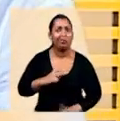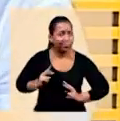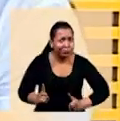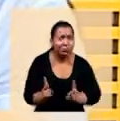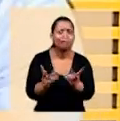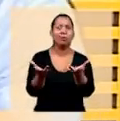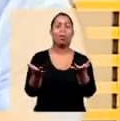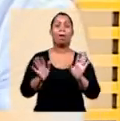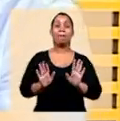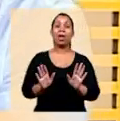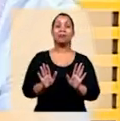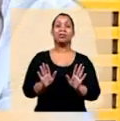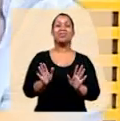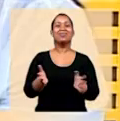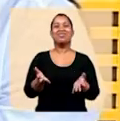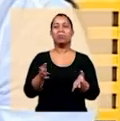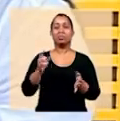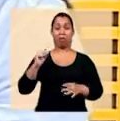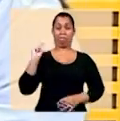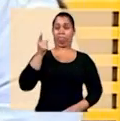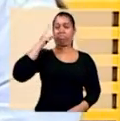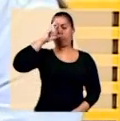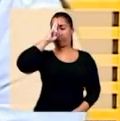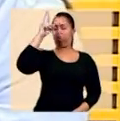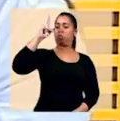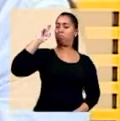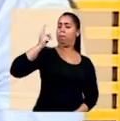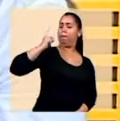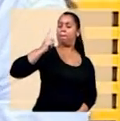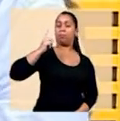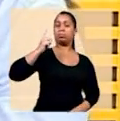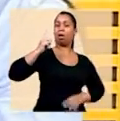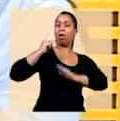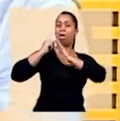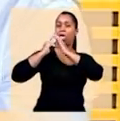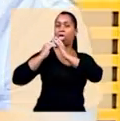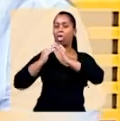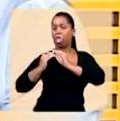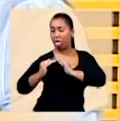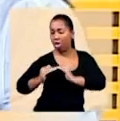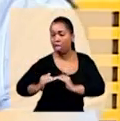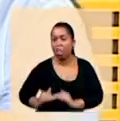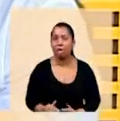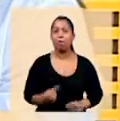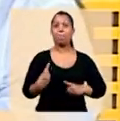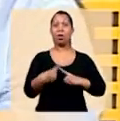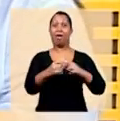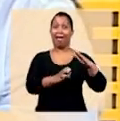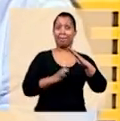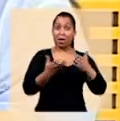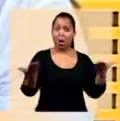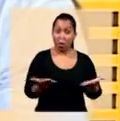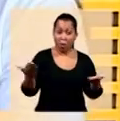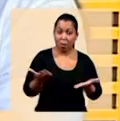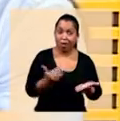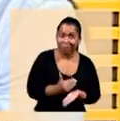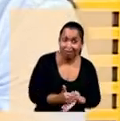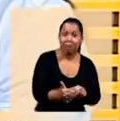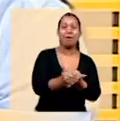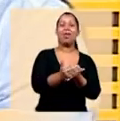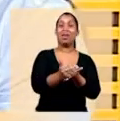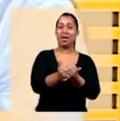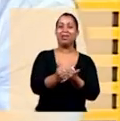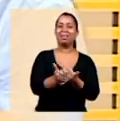existe, porém ele vem perdendo força, esse estilo autoritário, porque as empresas contemporâneas, as empresas que estão inseridas agora nesse